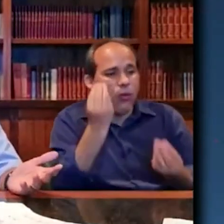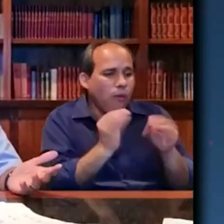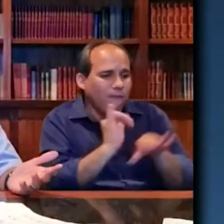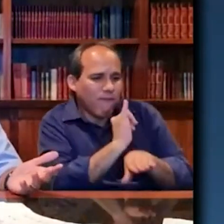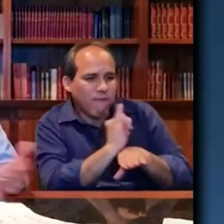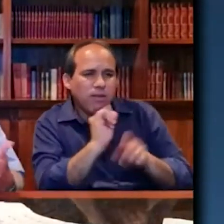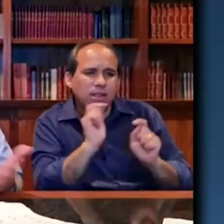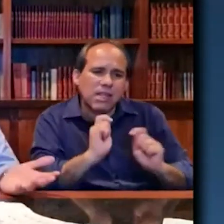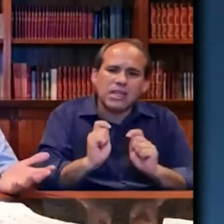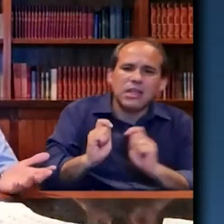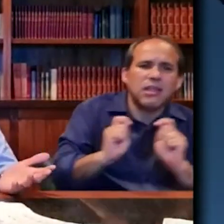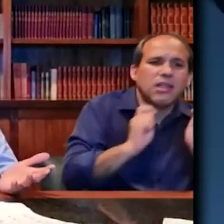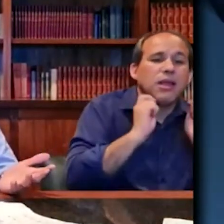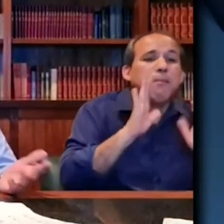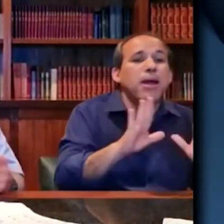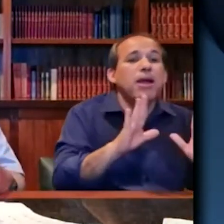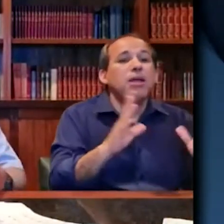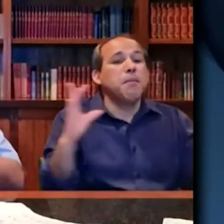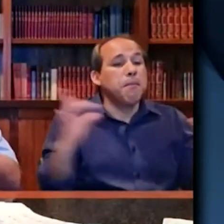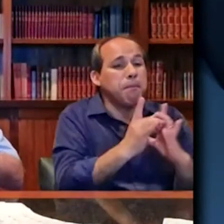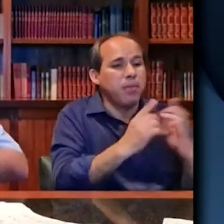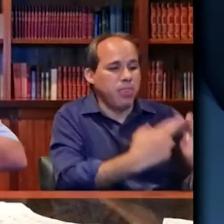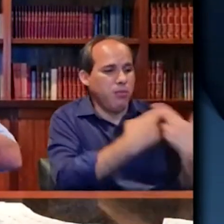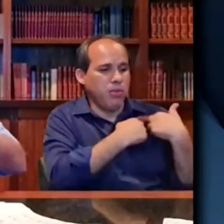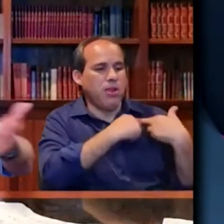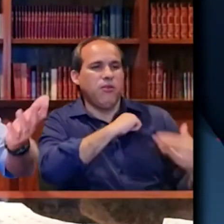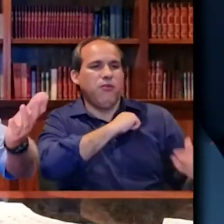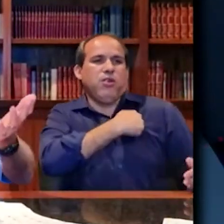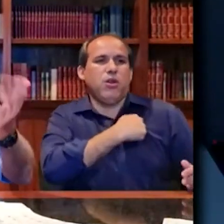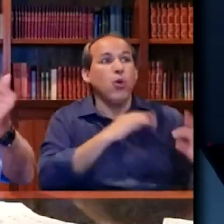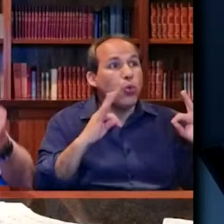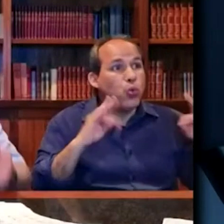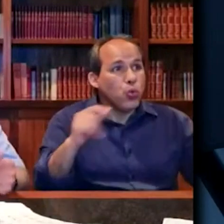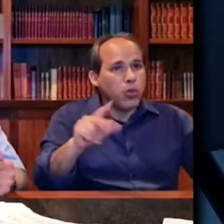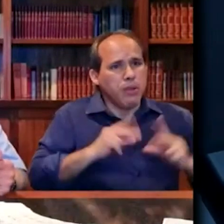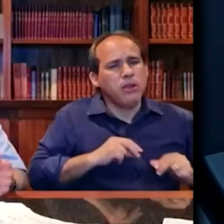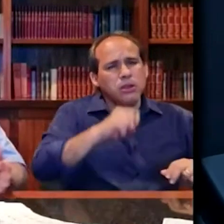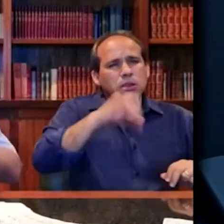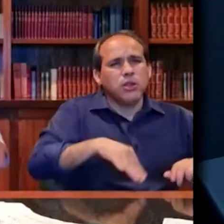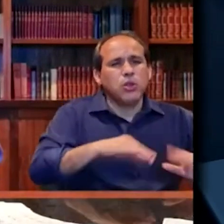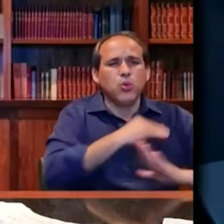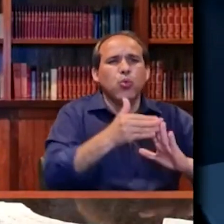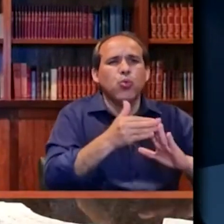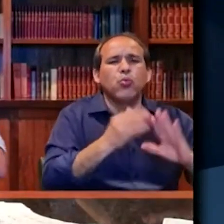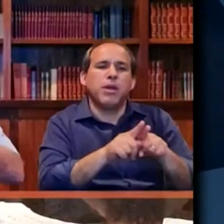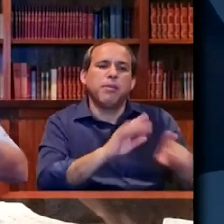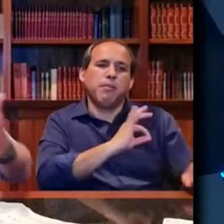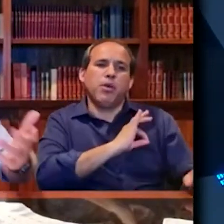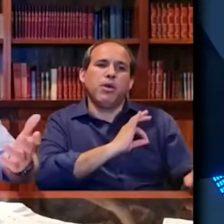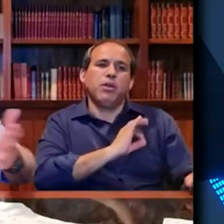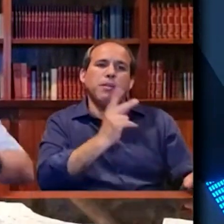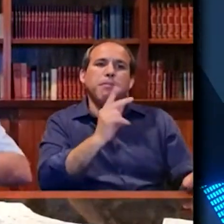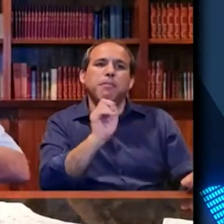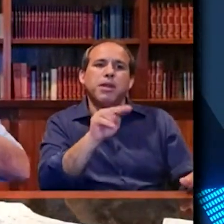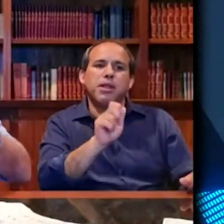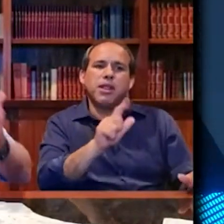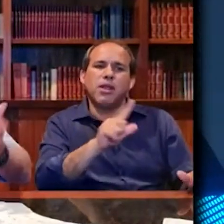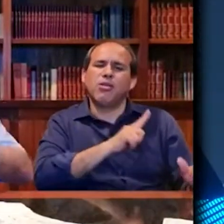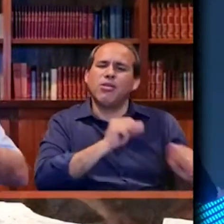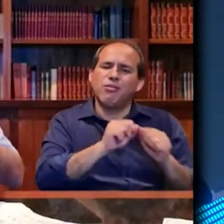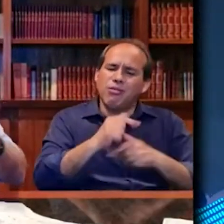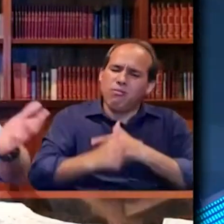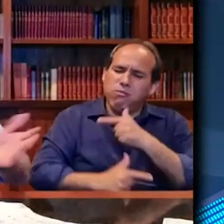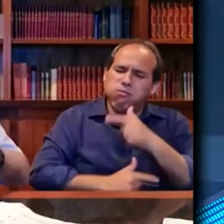e que não deslancha, evidentemente, uma disputa em segundo turno Lula e Bolsonaro, essa terceira via